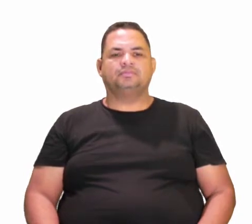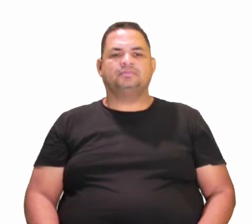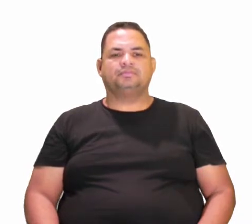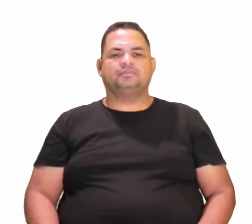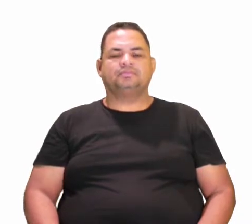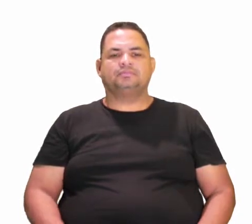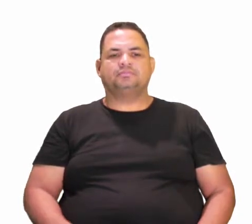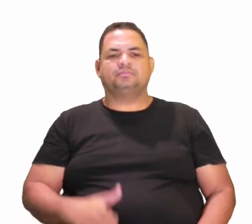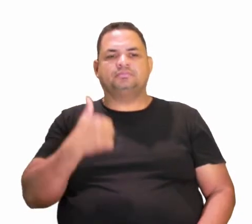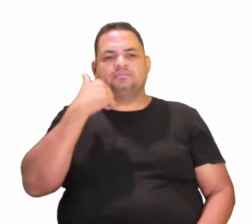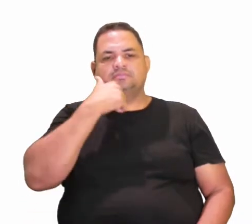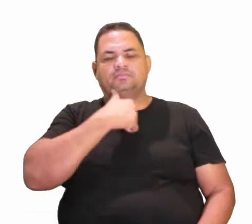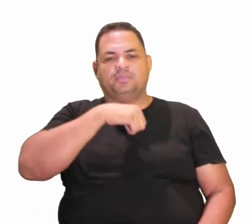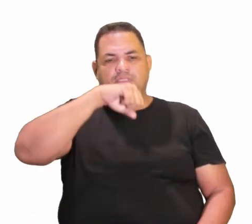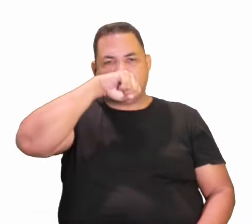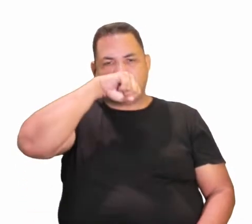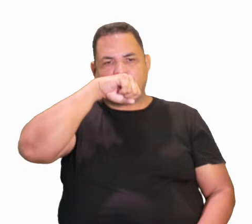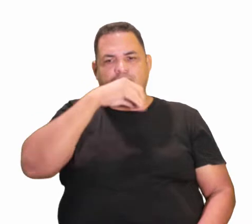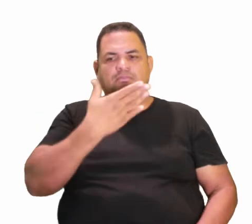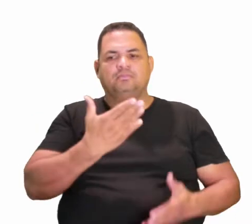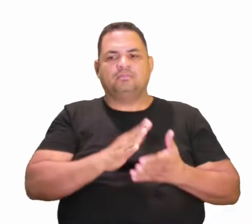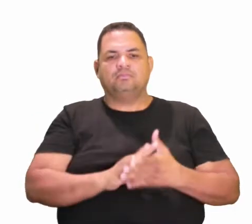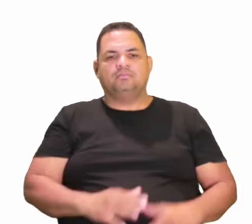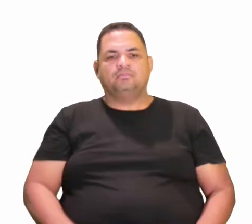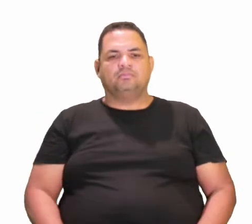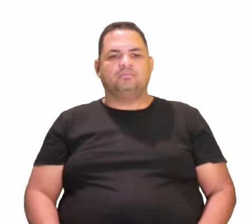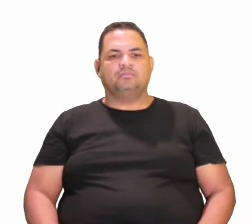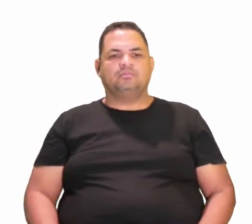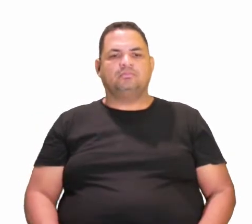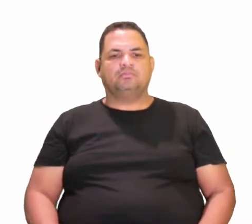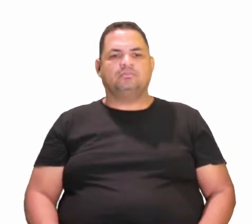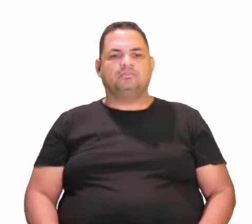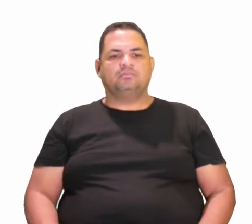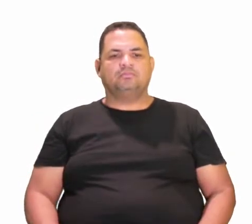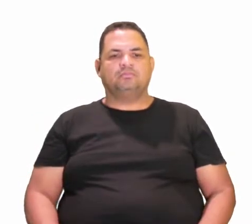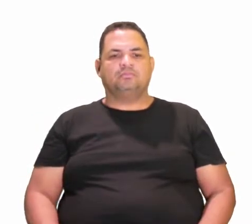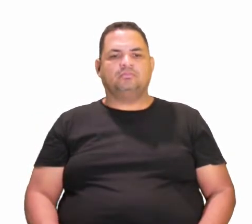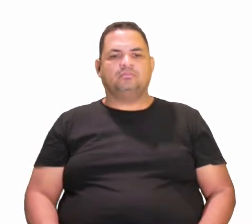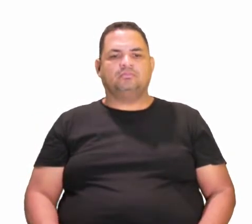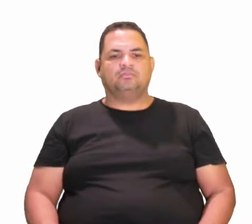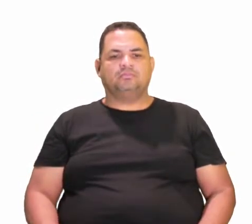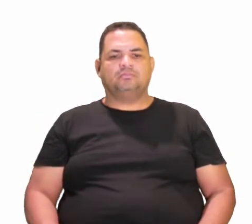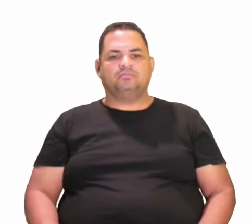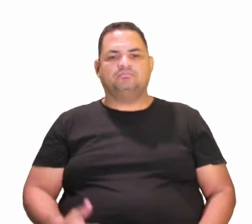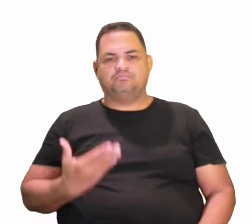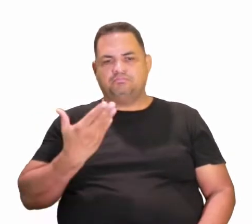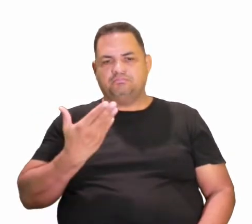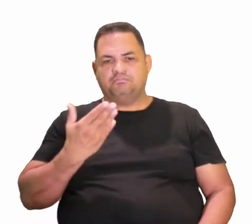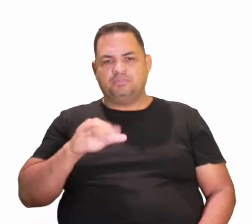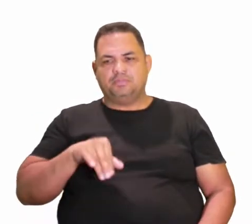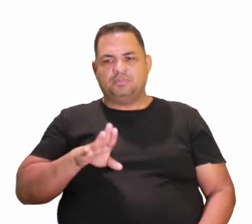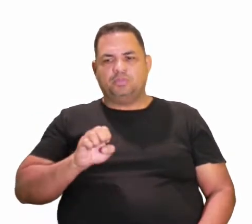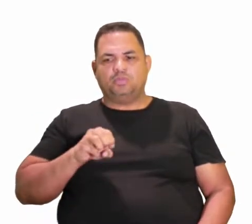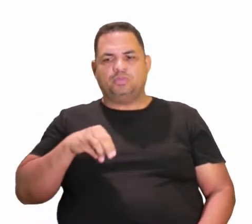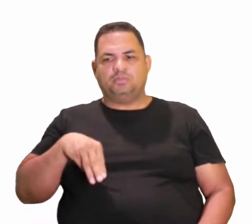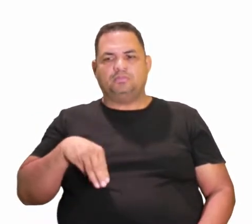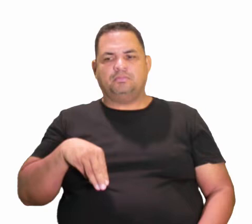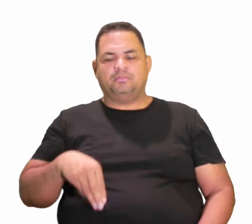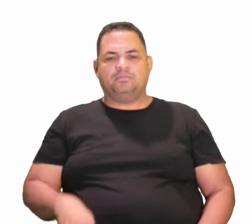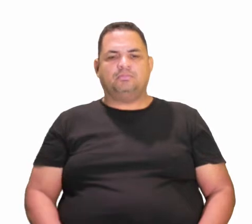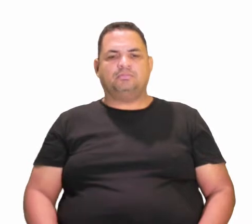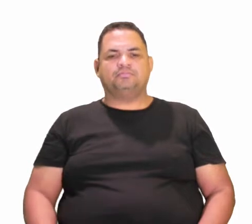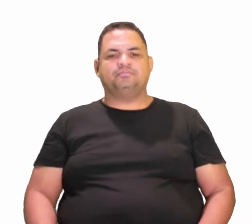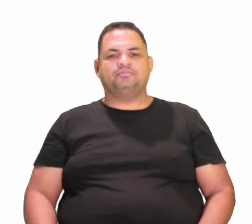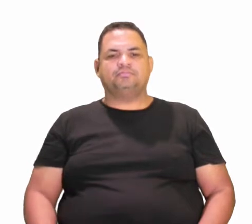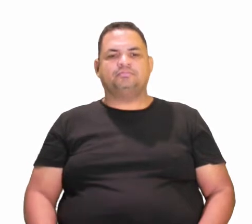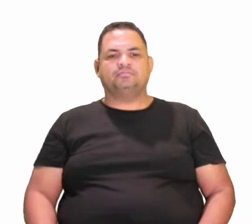Mother, que é a mãe, você também pode chamar a sua mother de mom, como tá bem aqui, M-U-M.